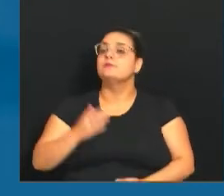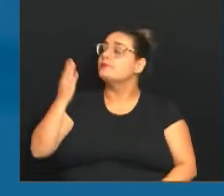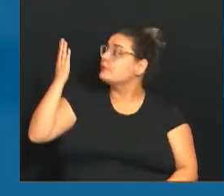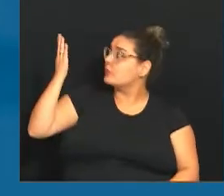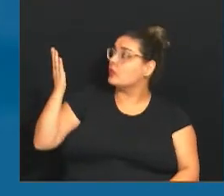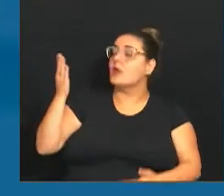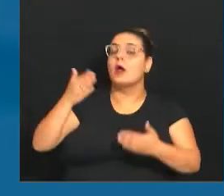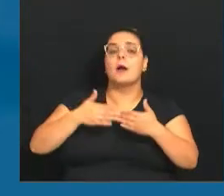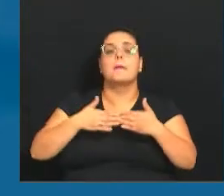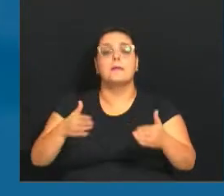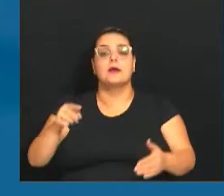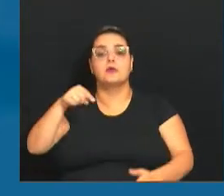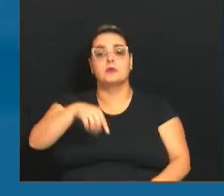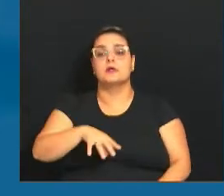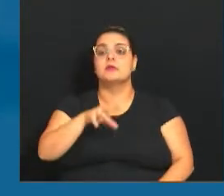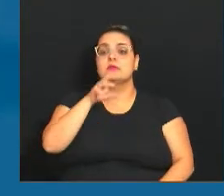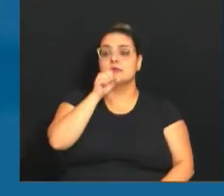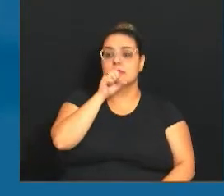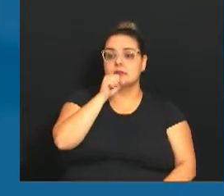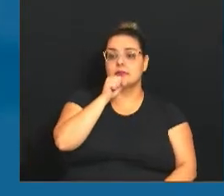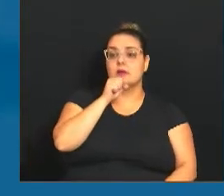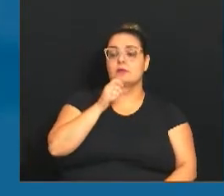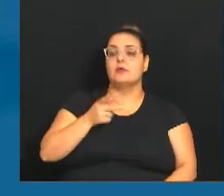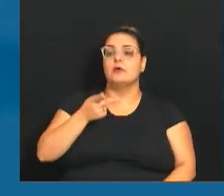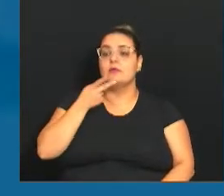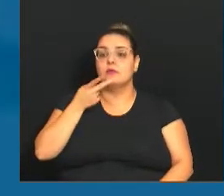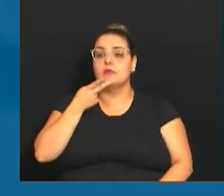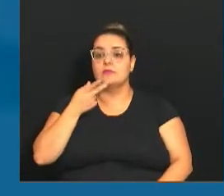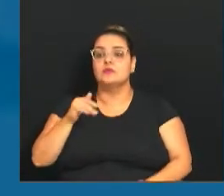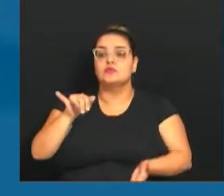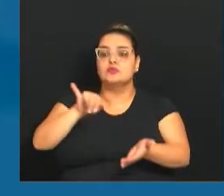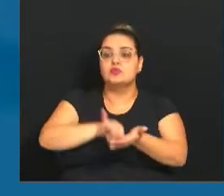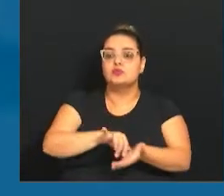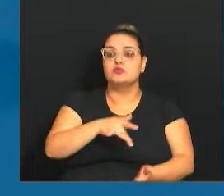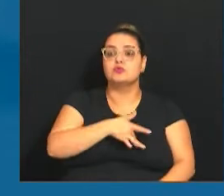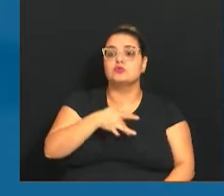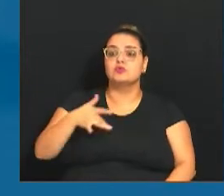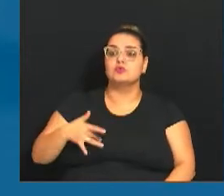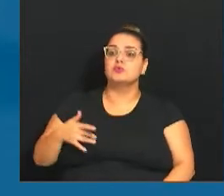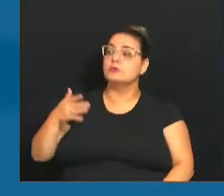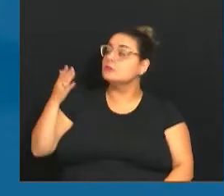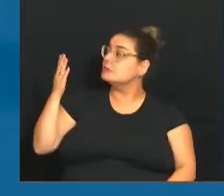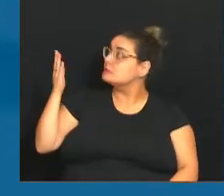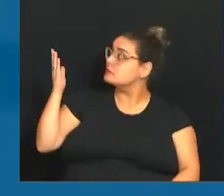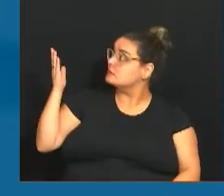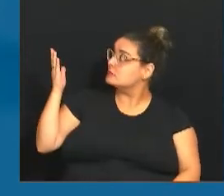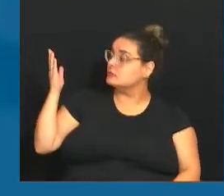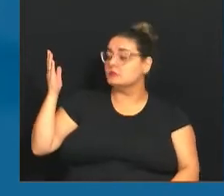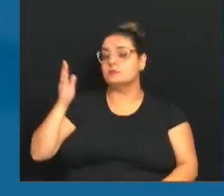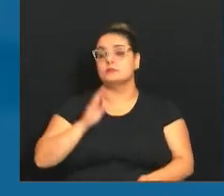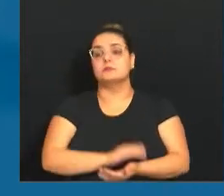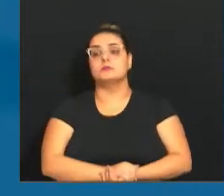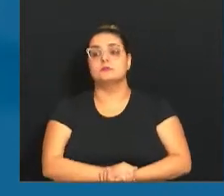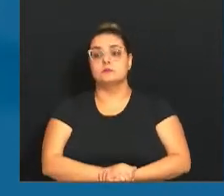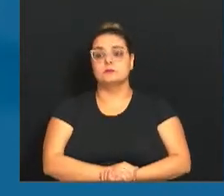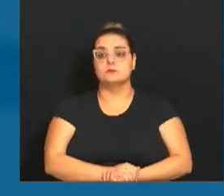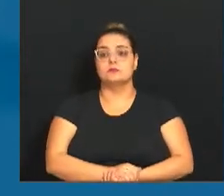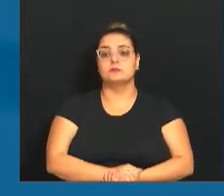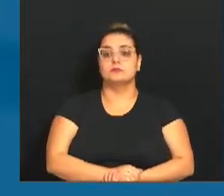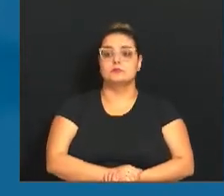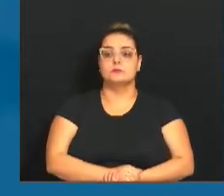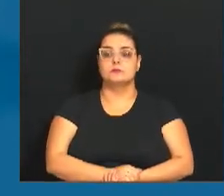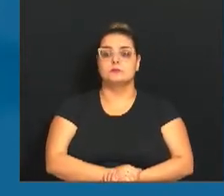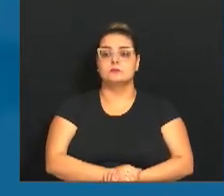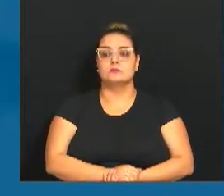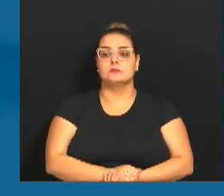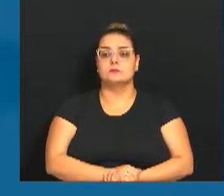neste sábado. A gente fala agora do Centro de Saúde Parque Valença, lá no Parque Valença 1. O Centro